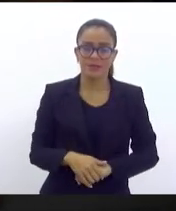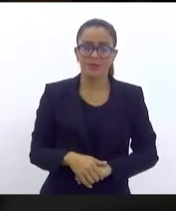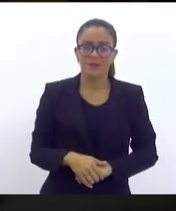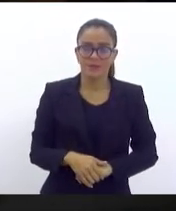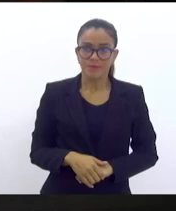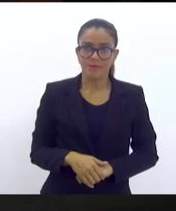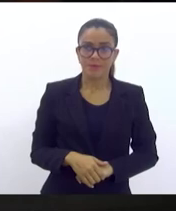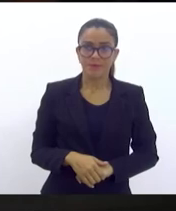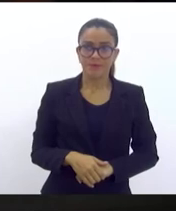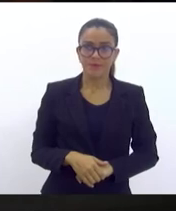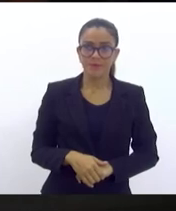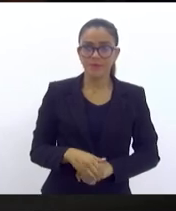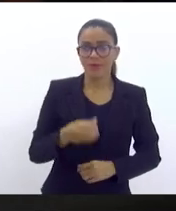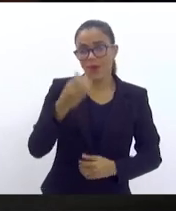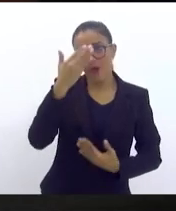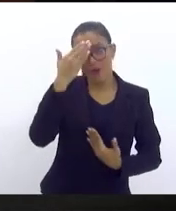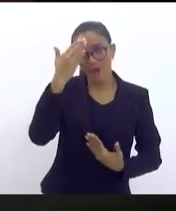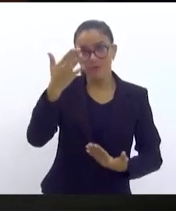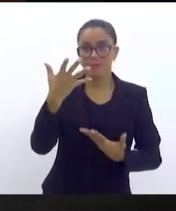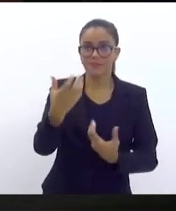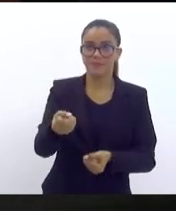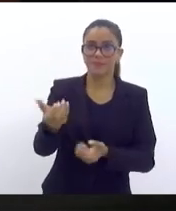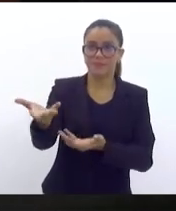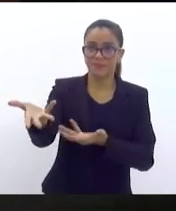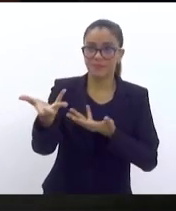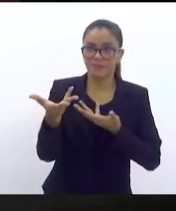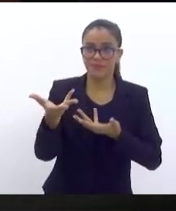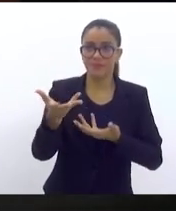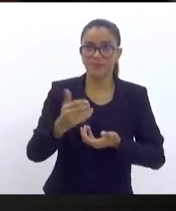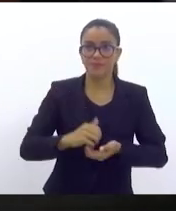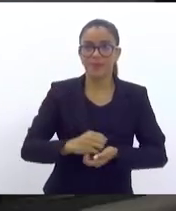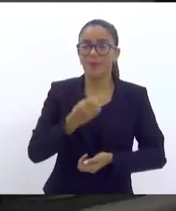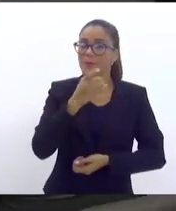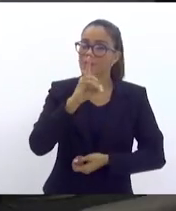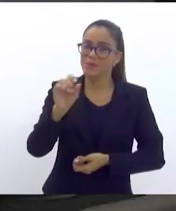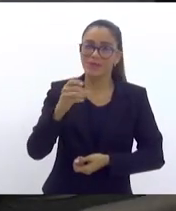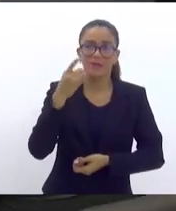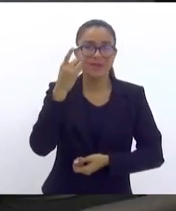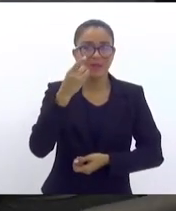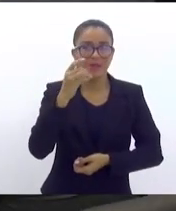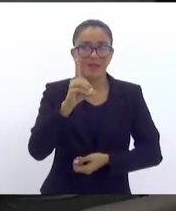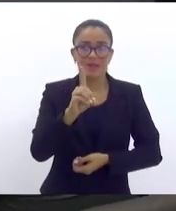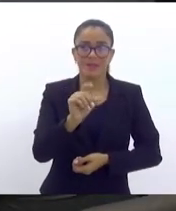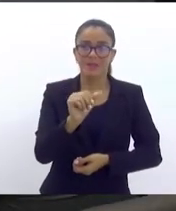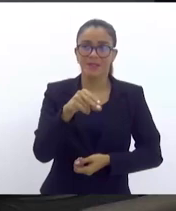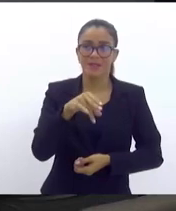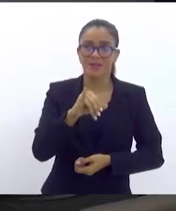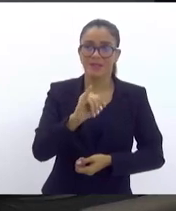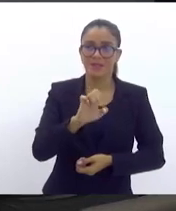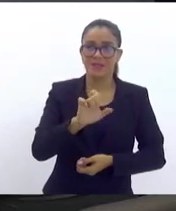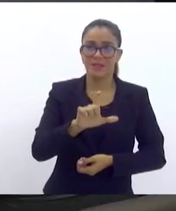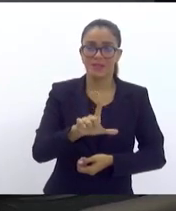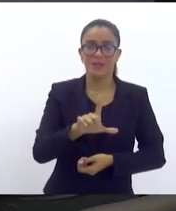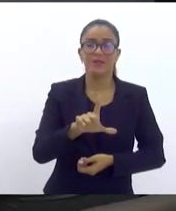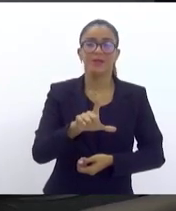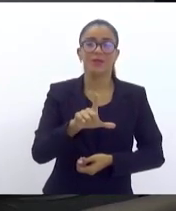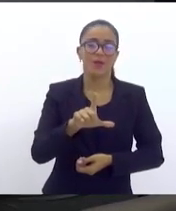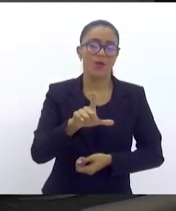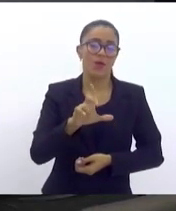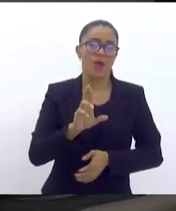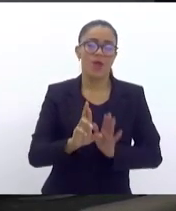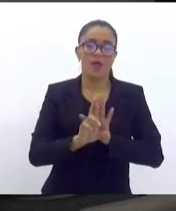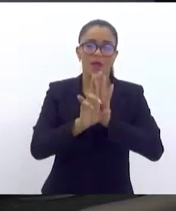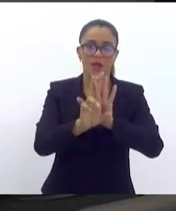obrigado por aceitar o nosso convite Bom dia a palavra tá pessoal Bom dia Deputado Daniel bíblialone e nome da polícia